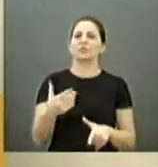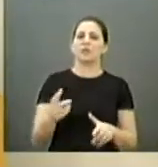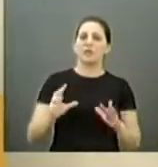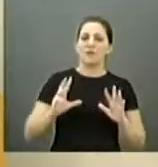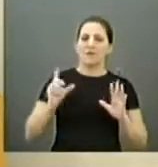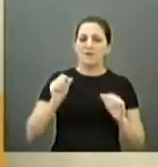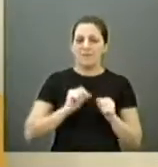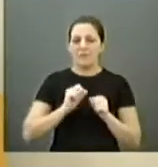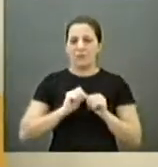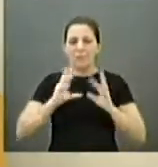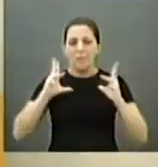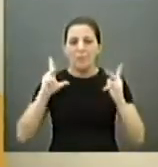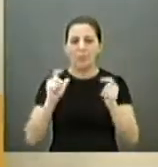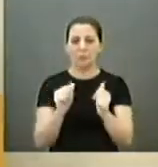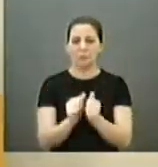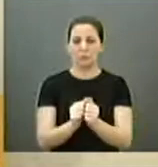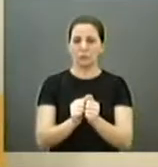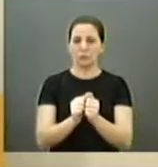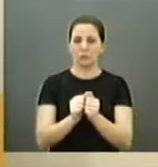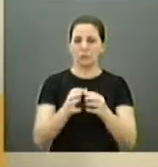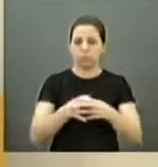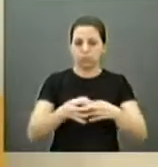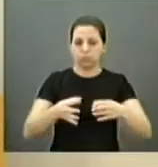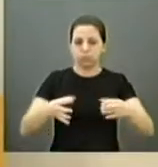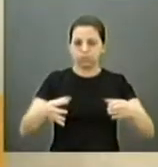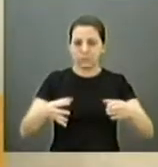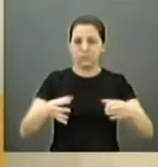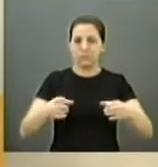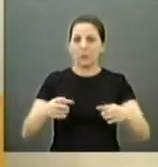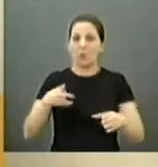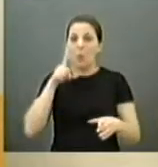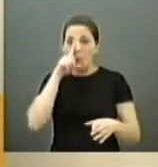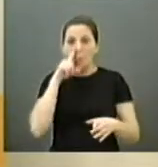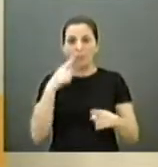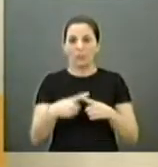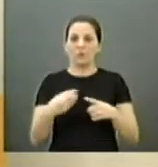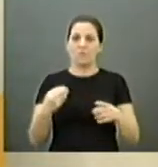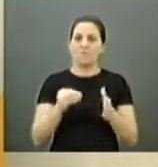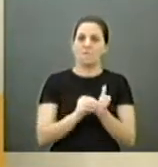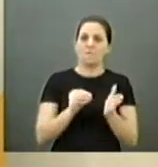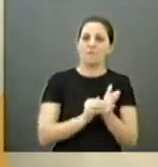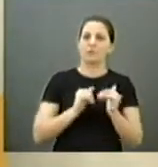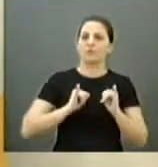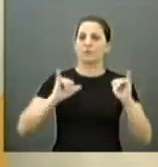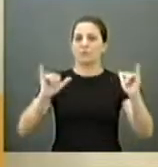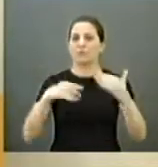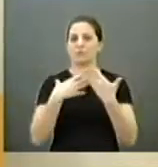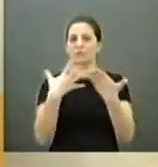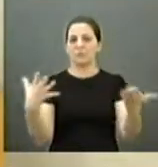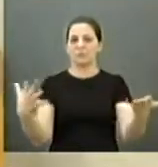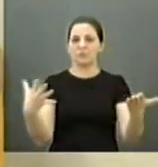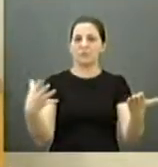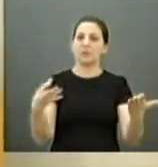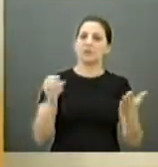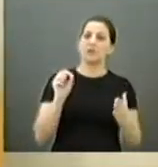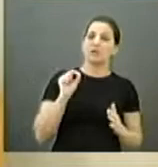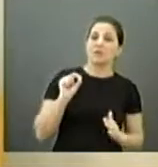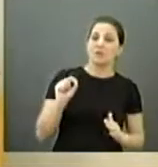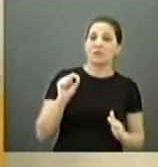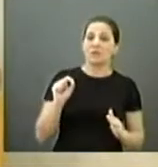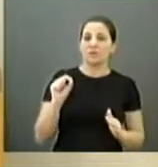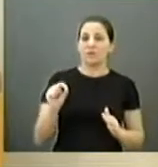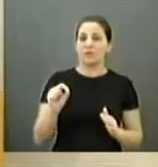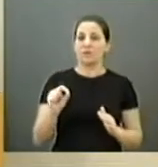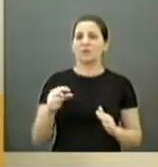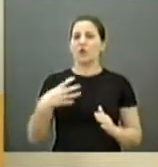maioria, mas não é feito. Cuidado, porque falta informação para vocês também, e de forma alguma a gente tem